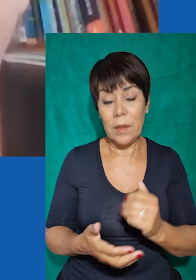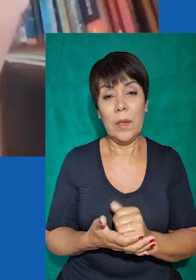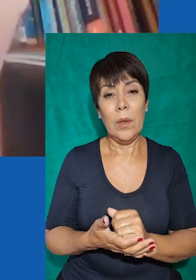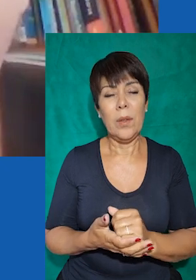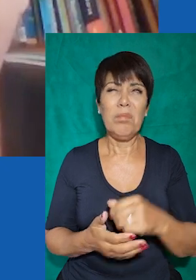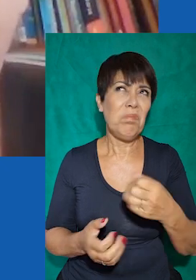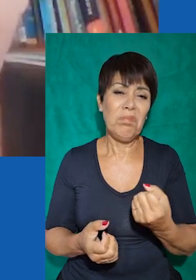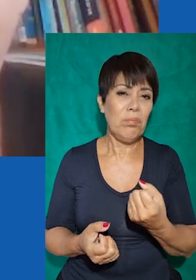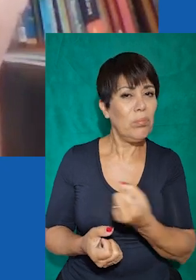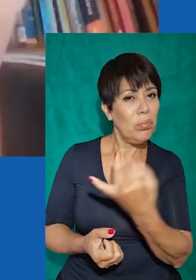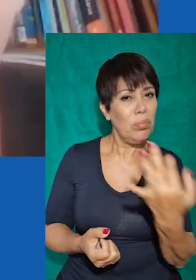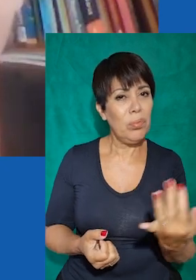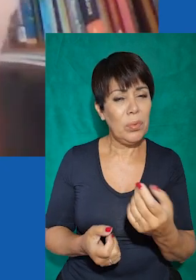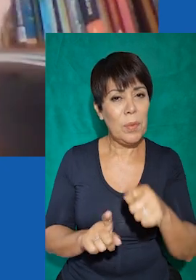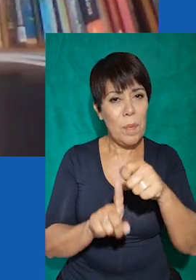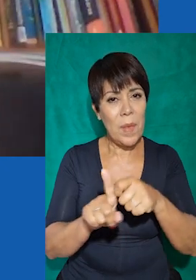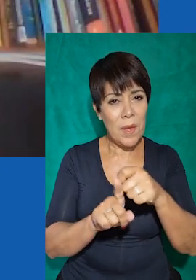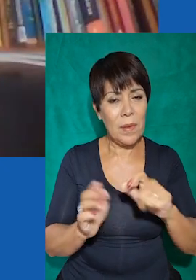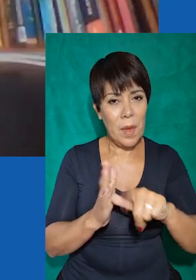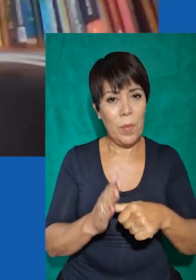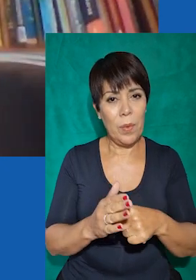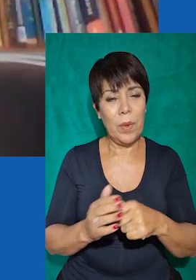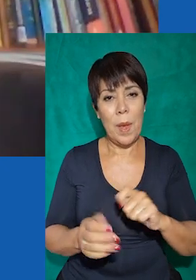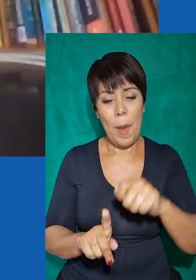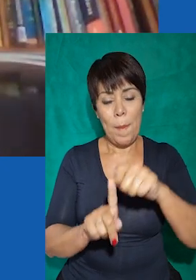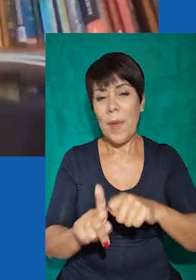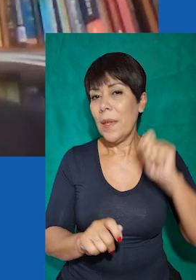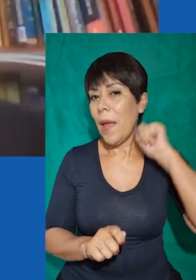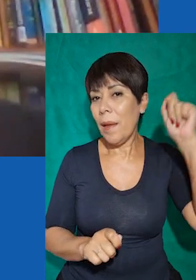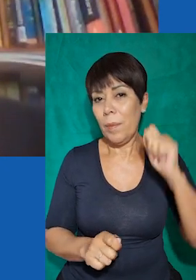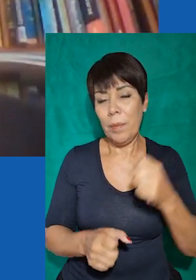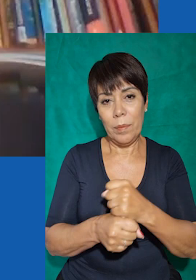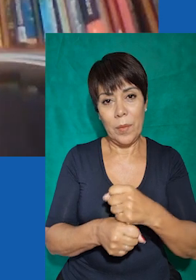alguns meses depois, em abril de 2019, Joênia